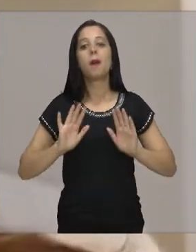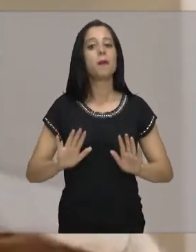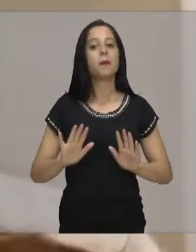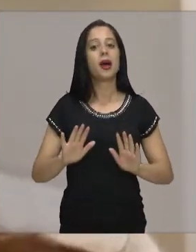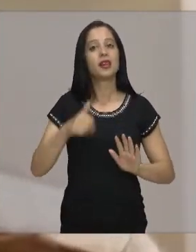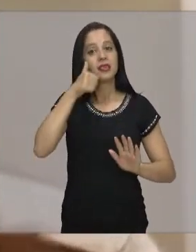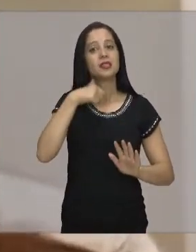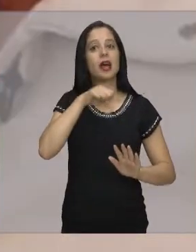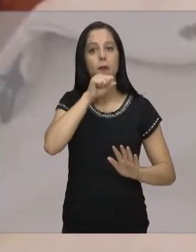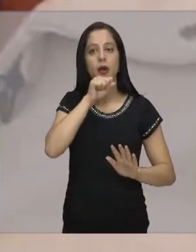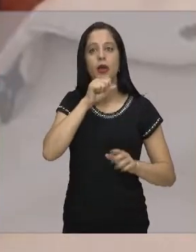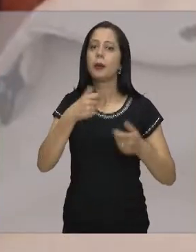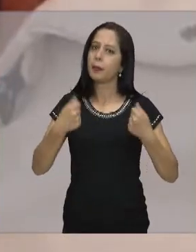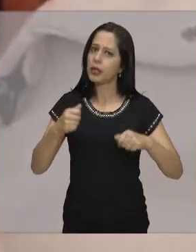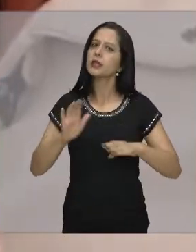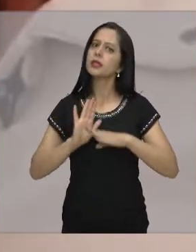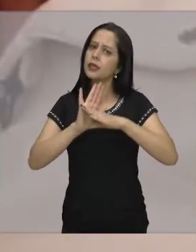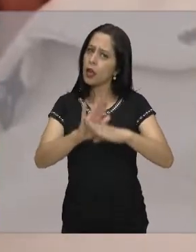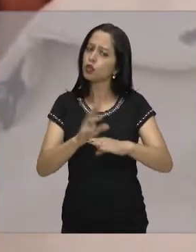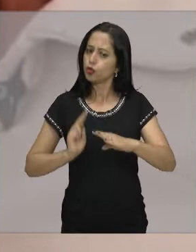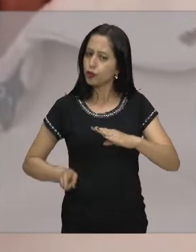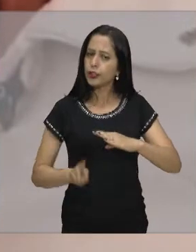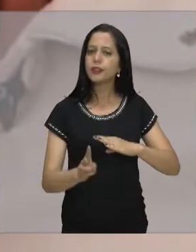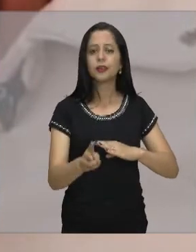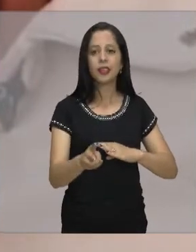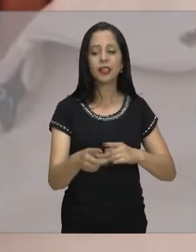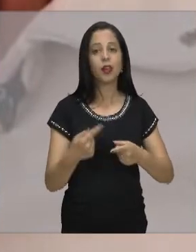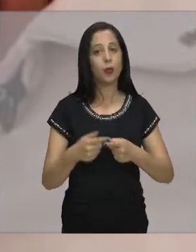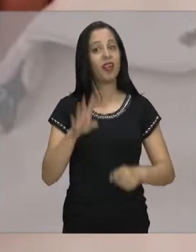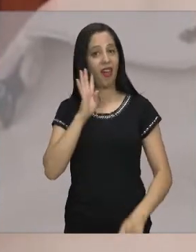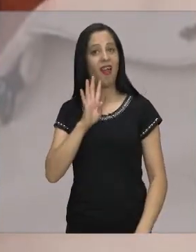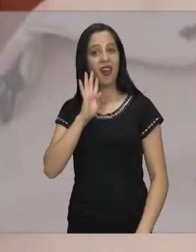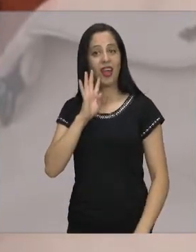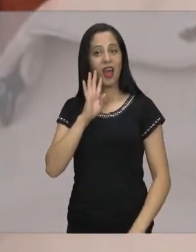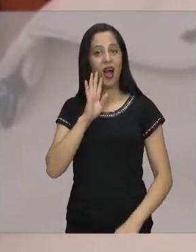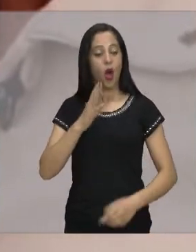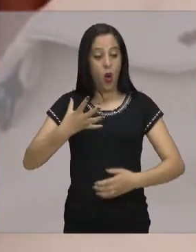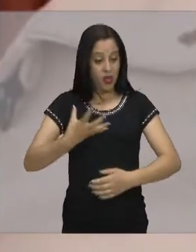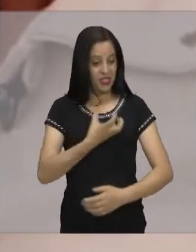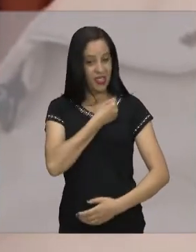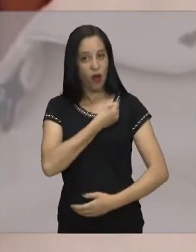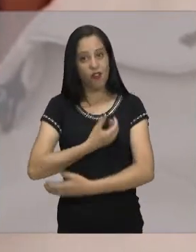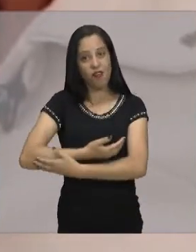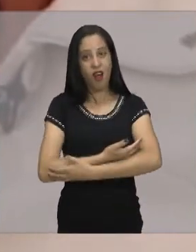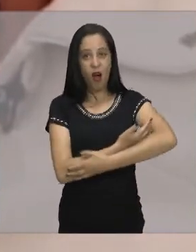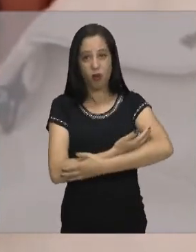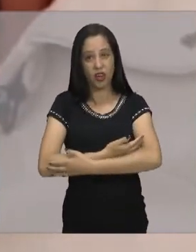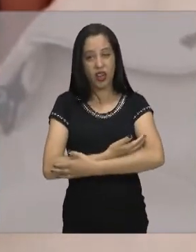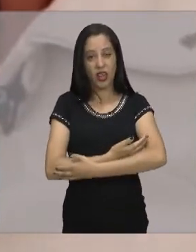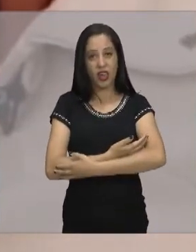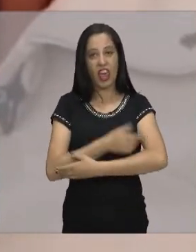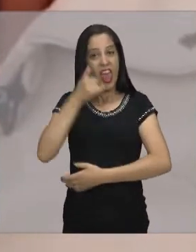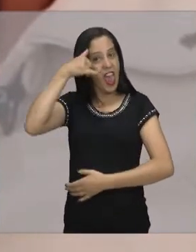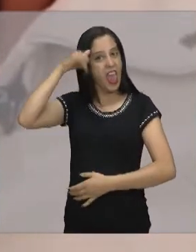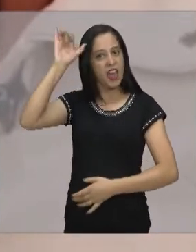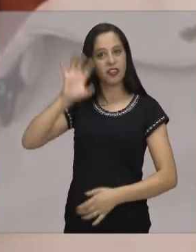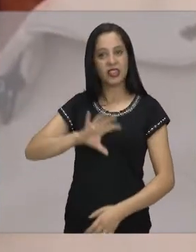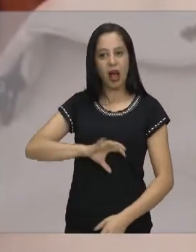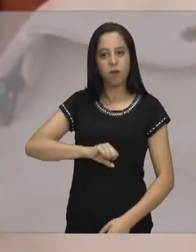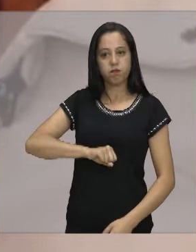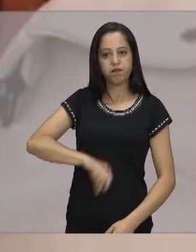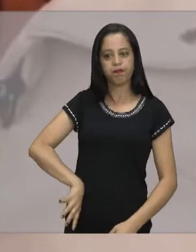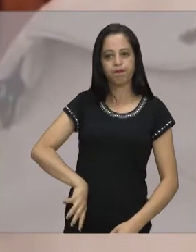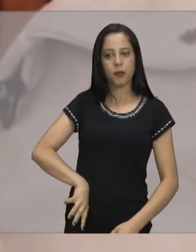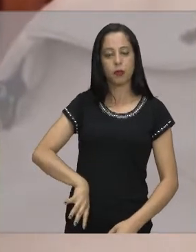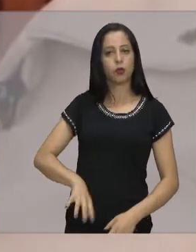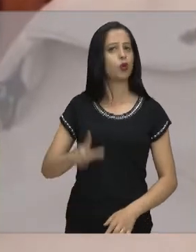ter uma continuidade. Porque é muito legal salvar uma vida de um bebê para que ele não seja abortado. É muito válido, claro que é.